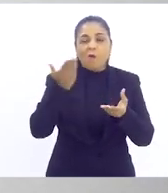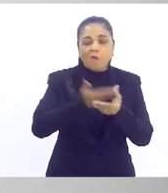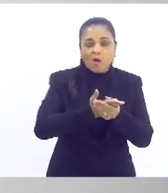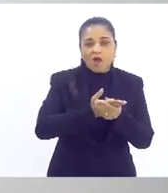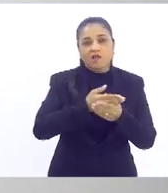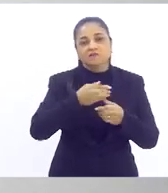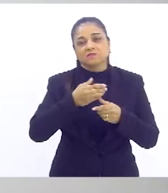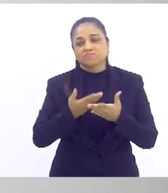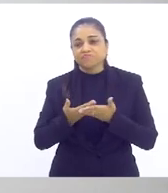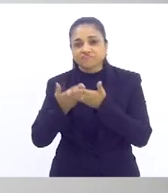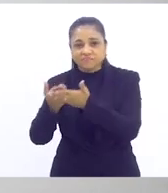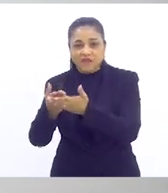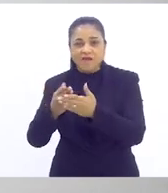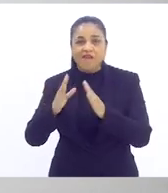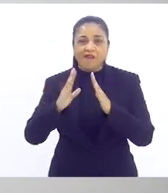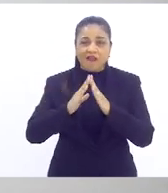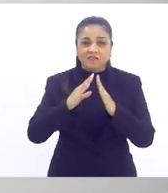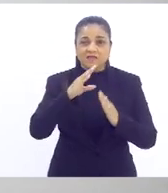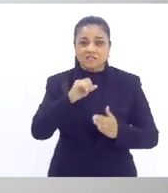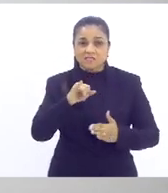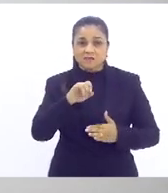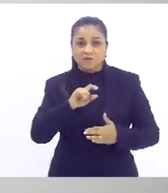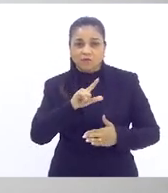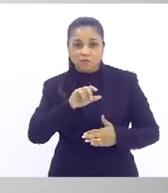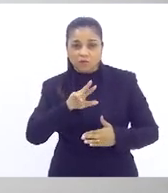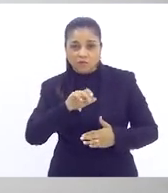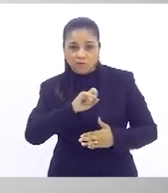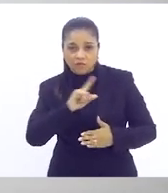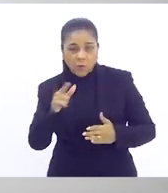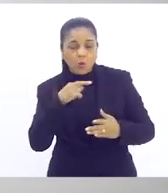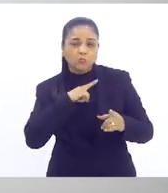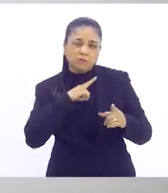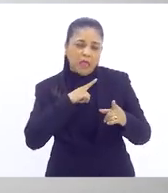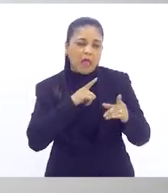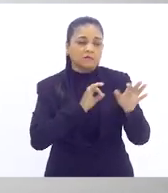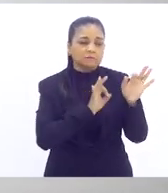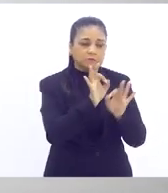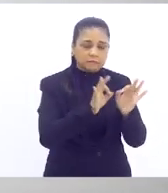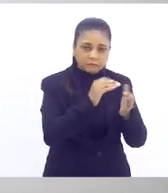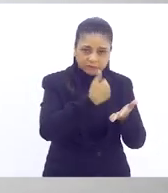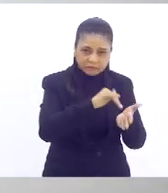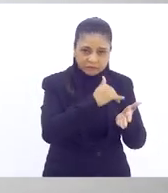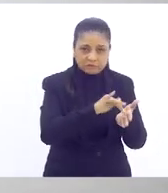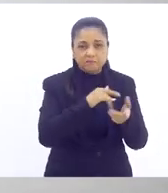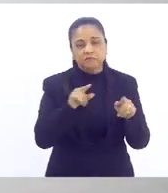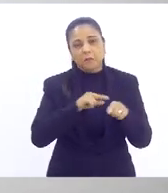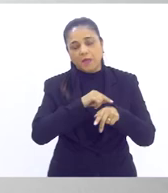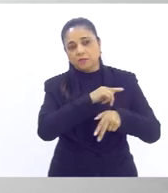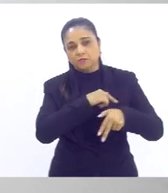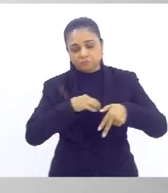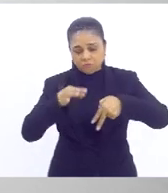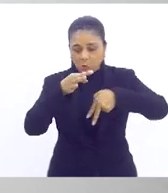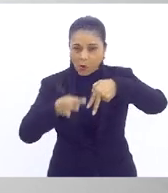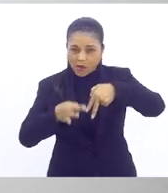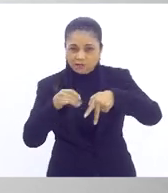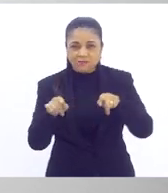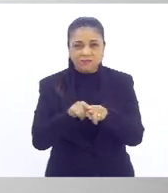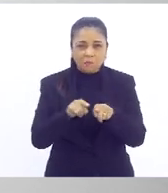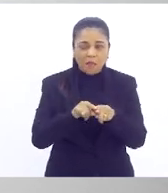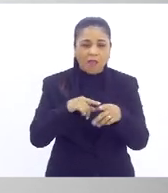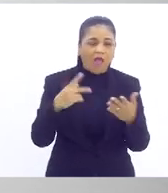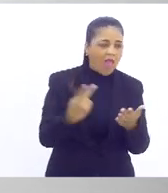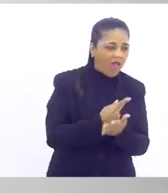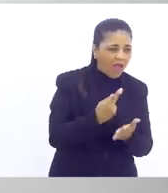civil na no planejamento teve parecer de procuradoria teve um parecer errado depois você acertou enfim